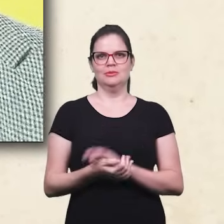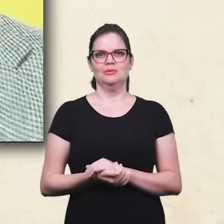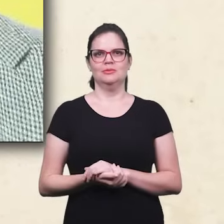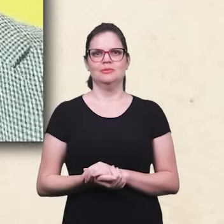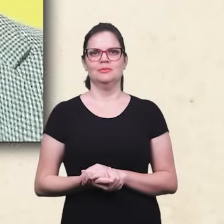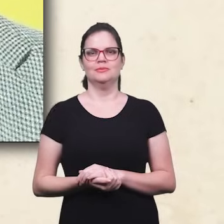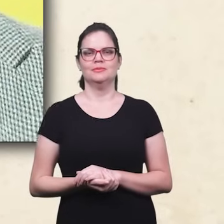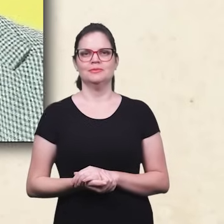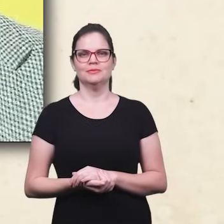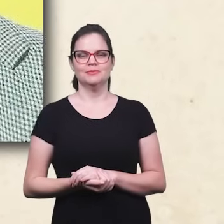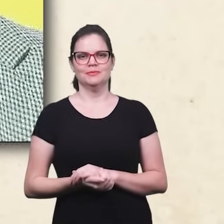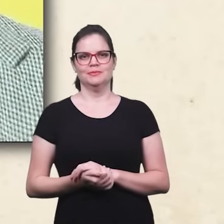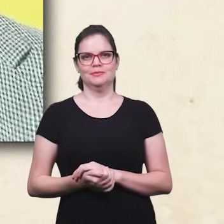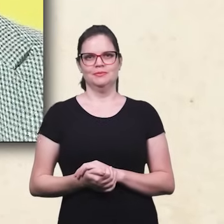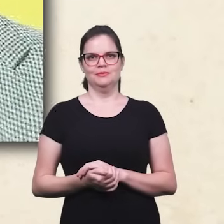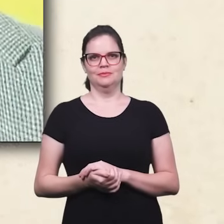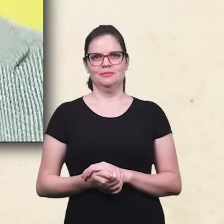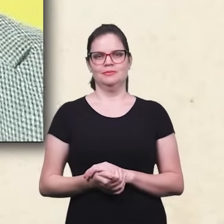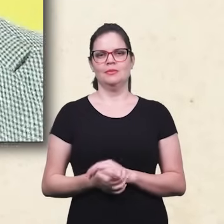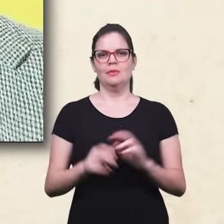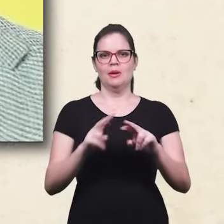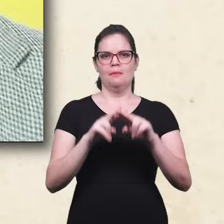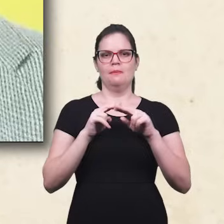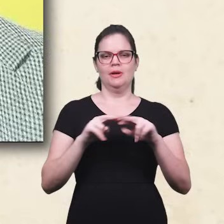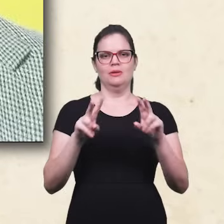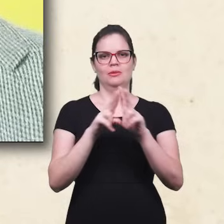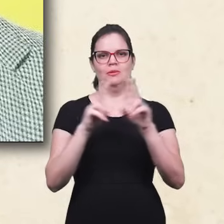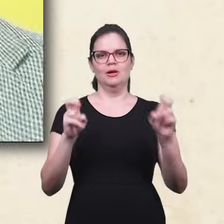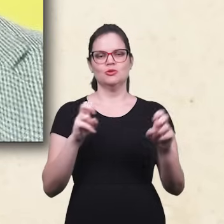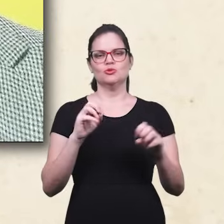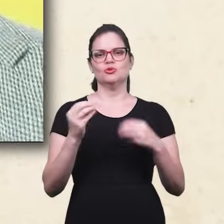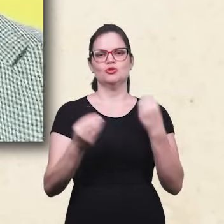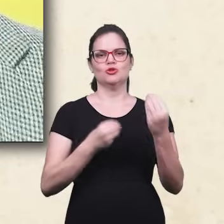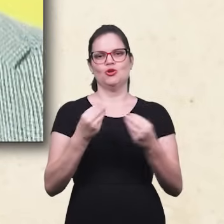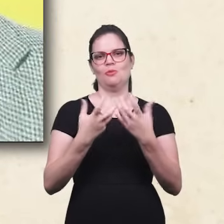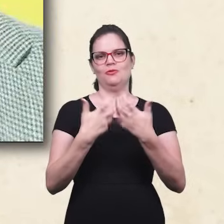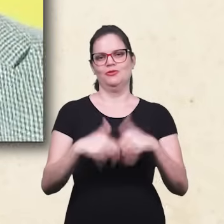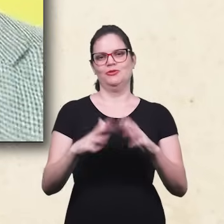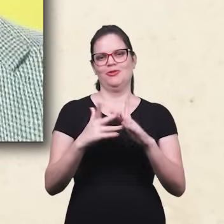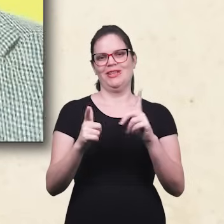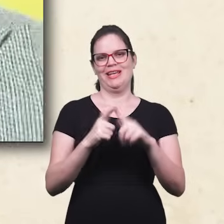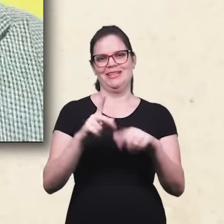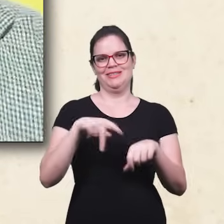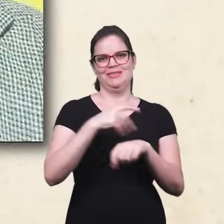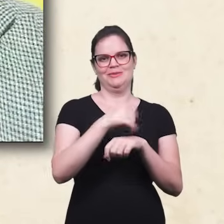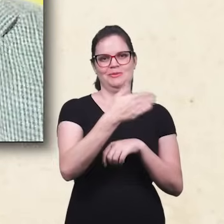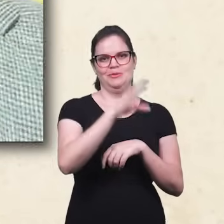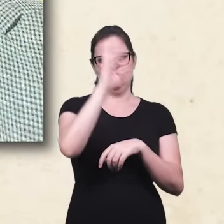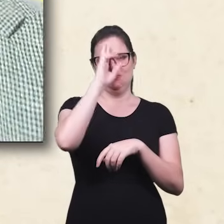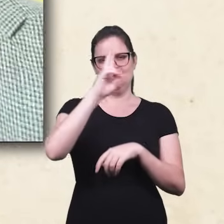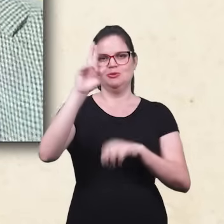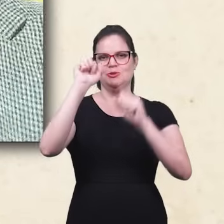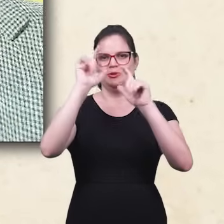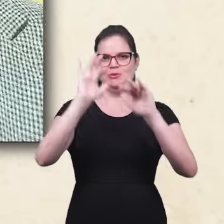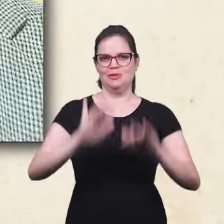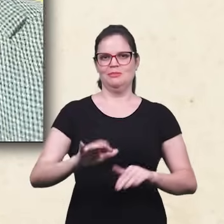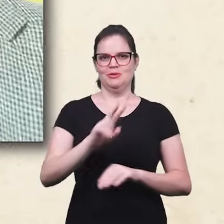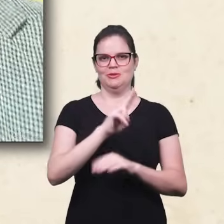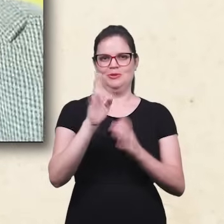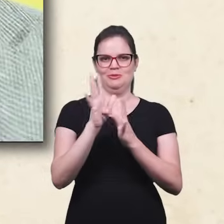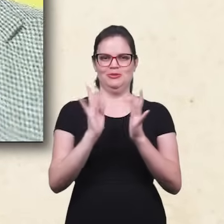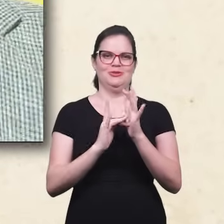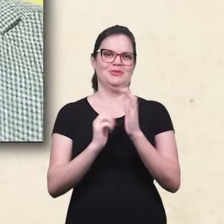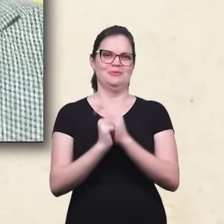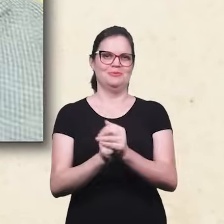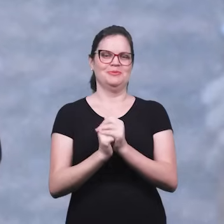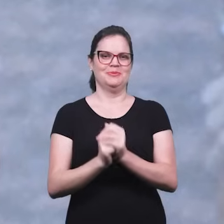essa programação de obra no exterior. Que Deus possa vos abençoar no nome de Jesus Cristo.